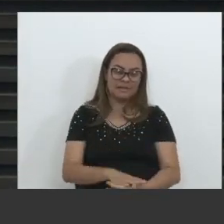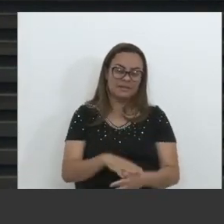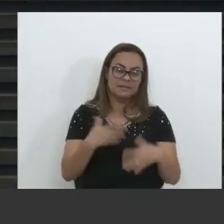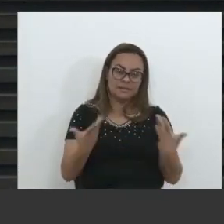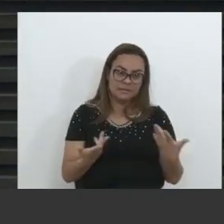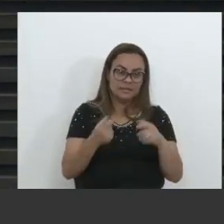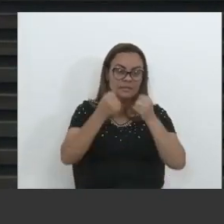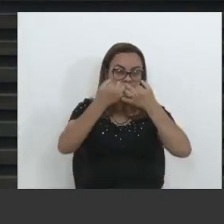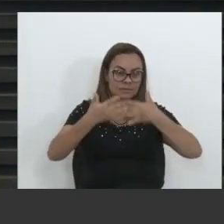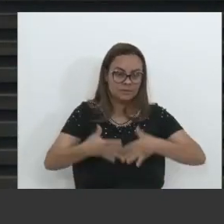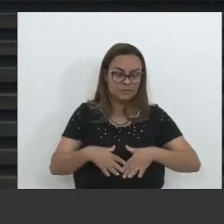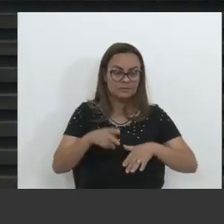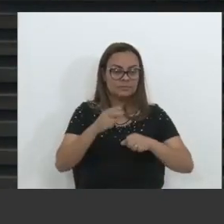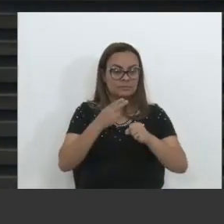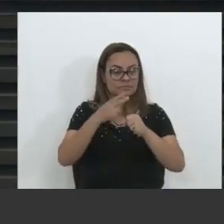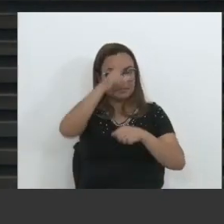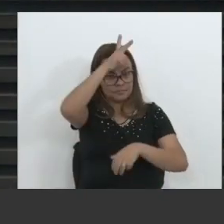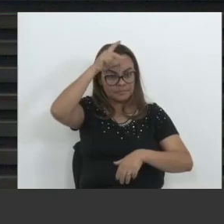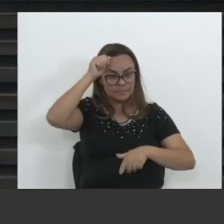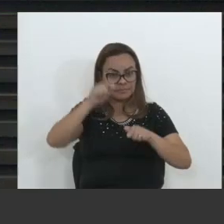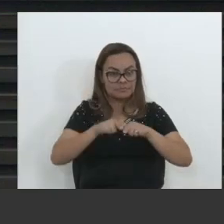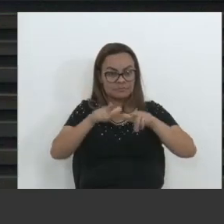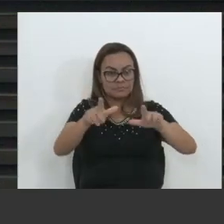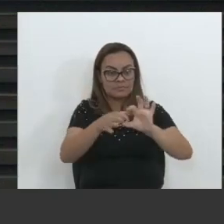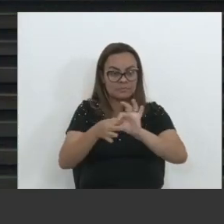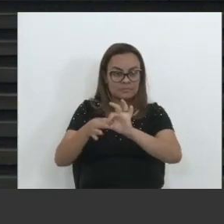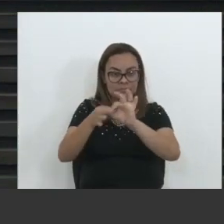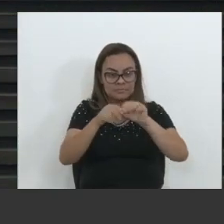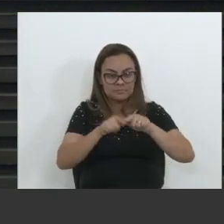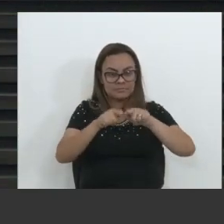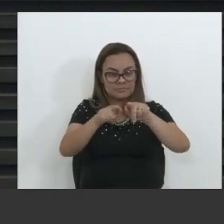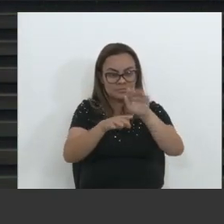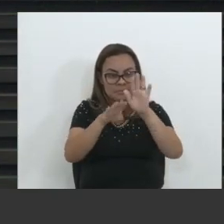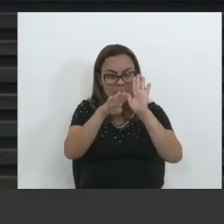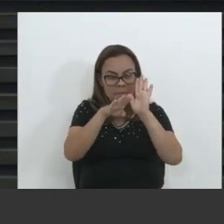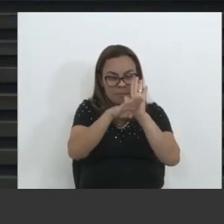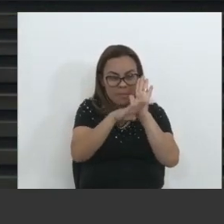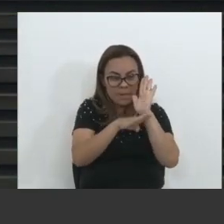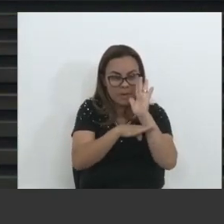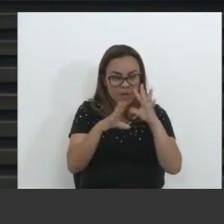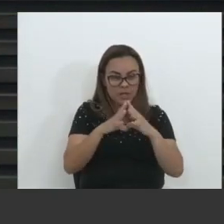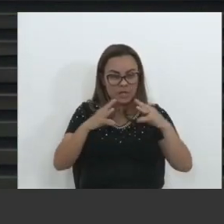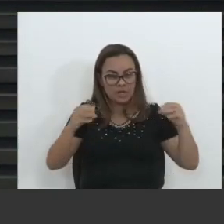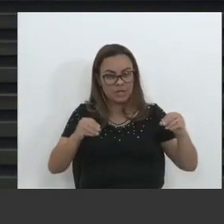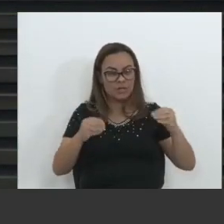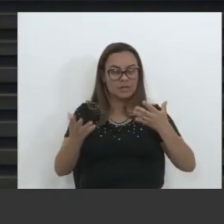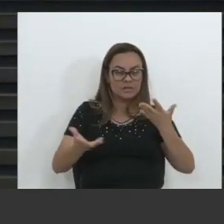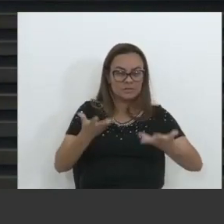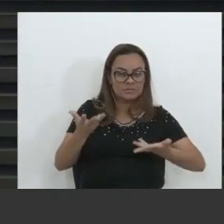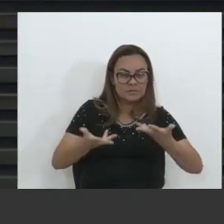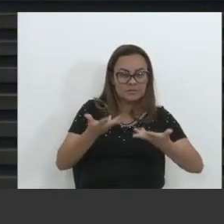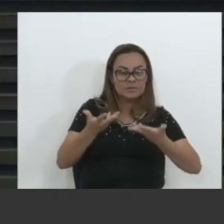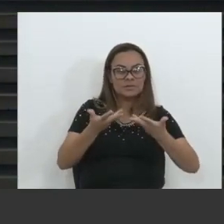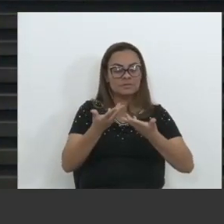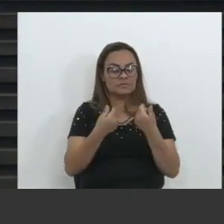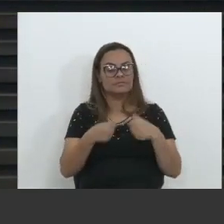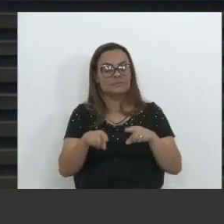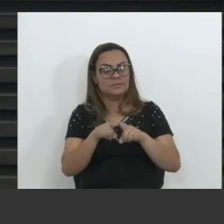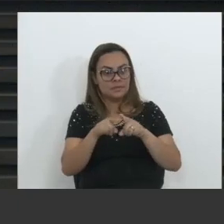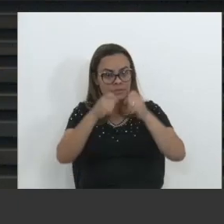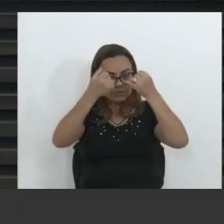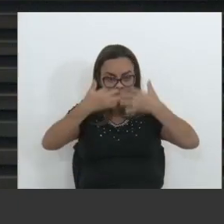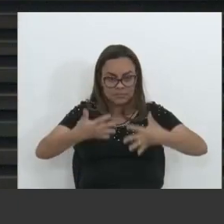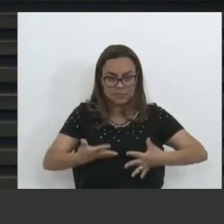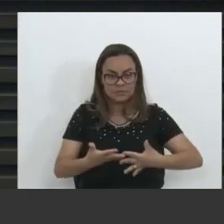que a Prefeitura de Guarulhos foi uma super parceira na desburocratização das demandas e também deixar claro